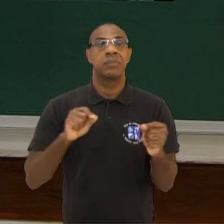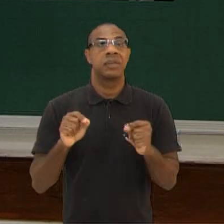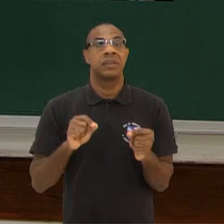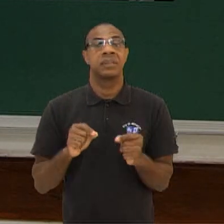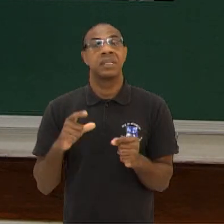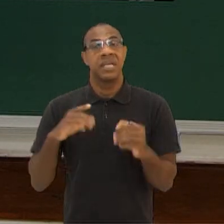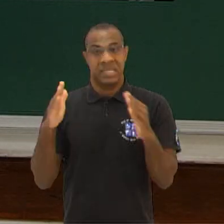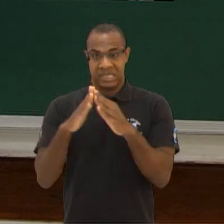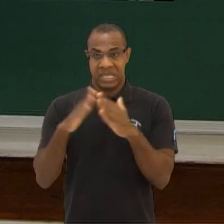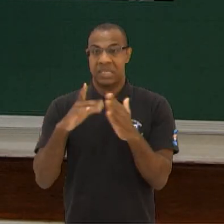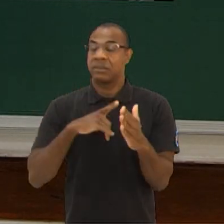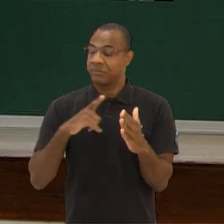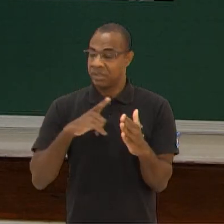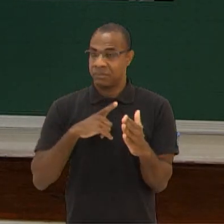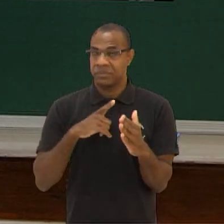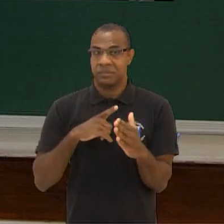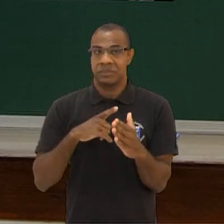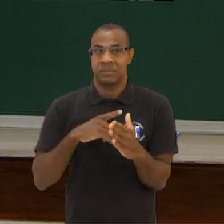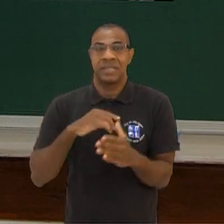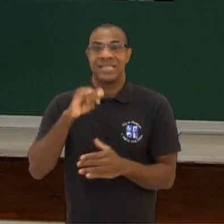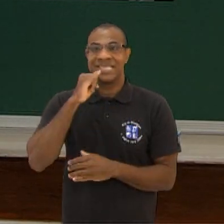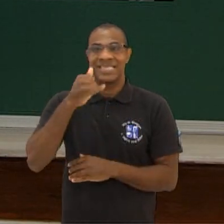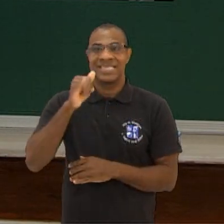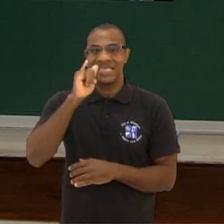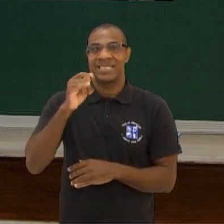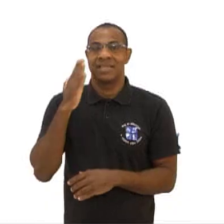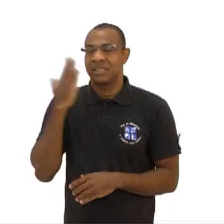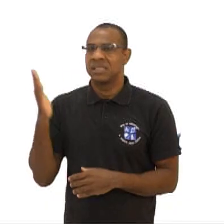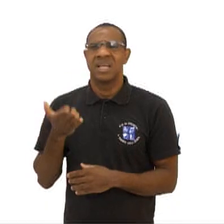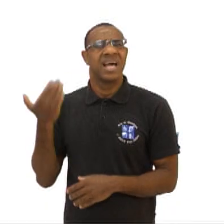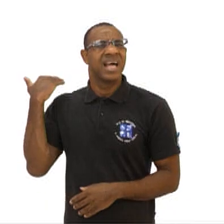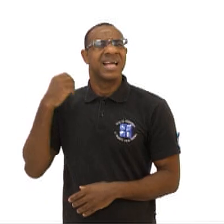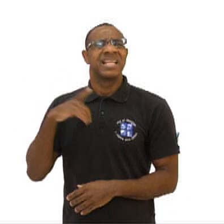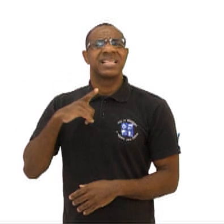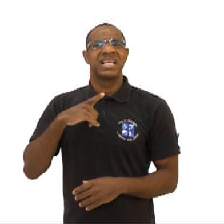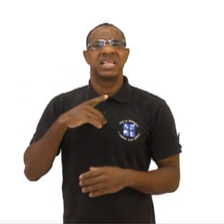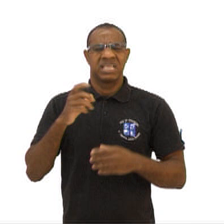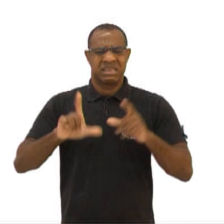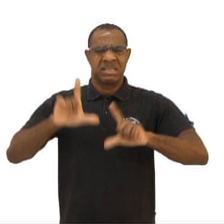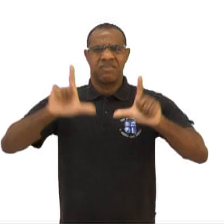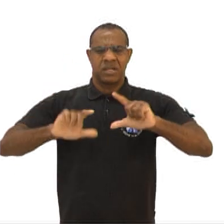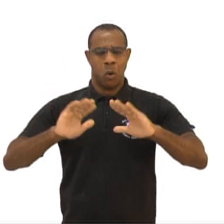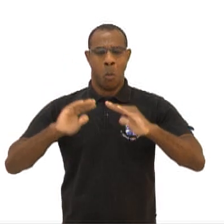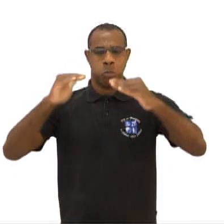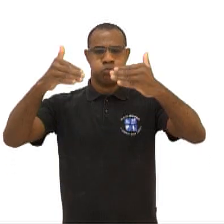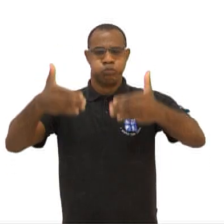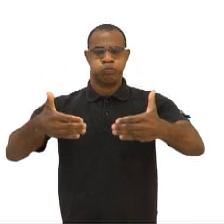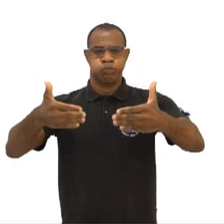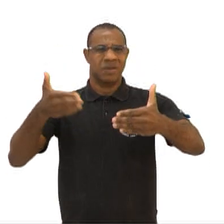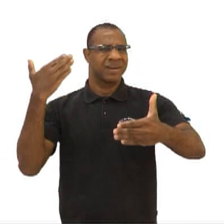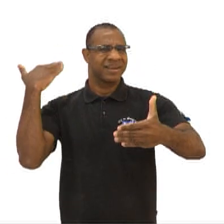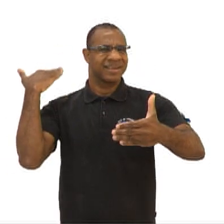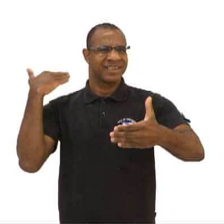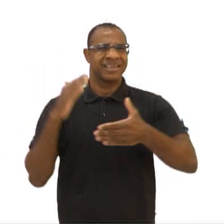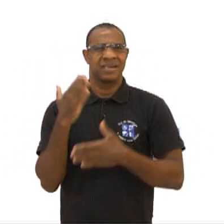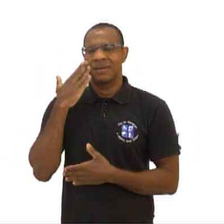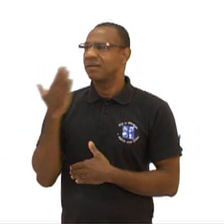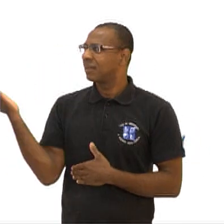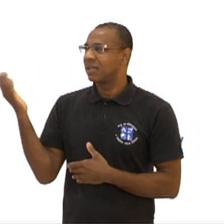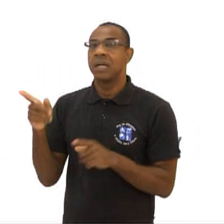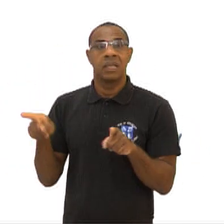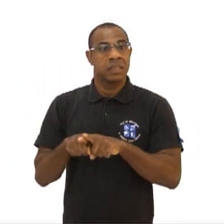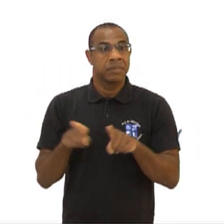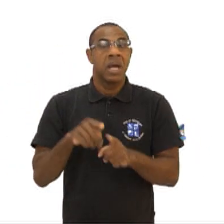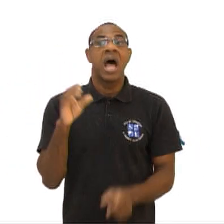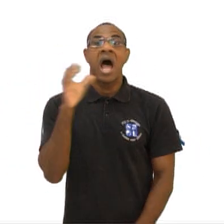em casa de cargas, né? Quem tinha antigamente aquelas TVs de tubo, aquelas grandonas, né? Monitor de tubo, são aceleradores de elétrons,